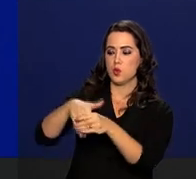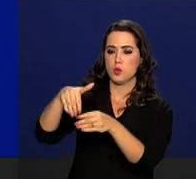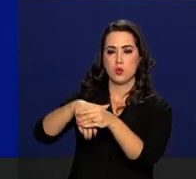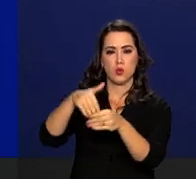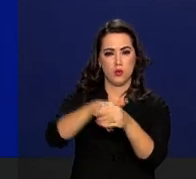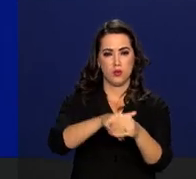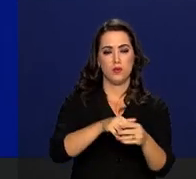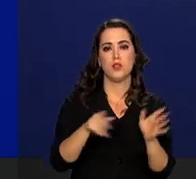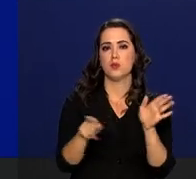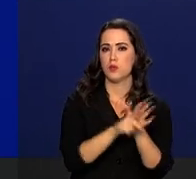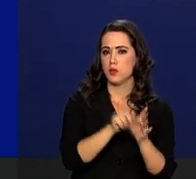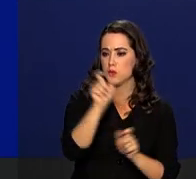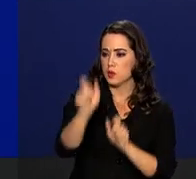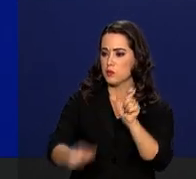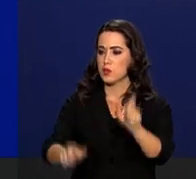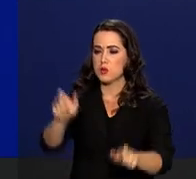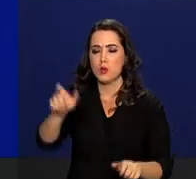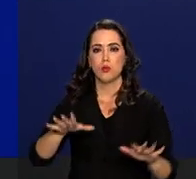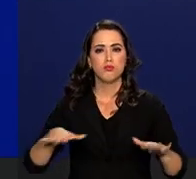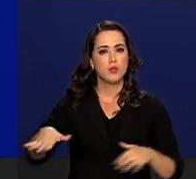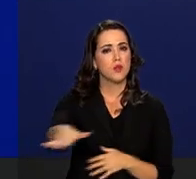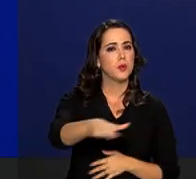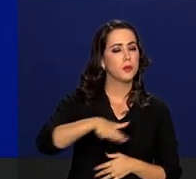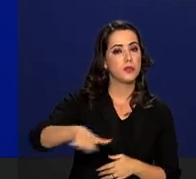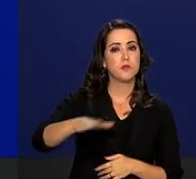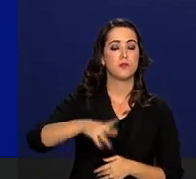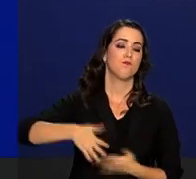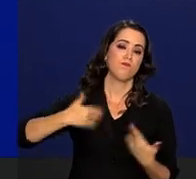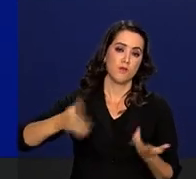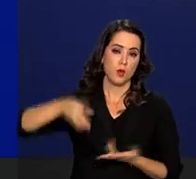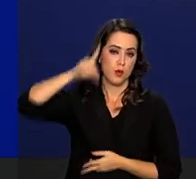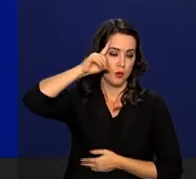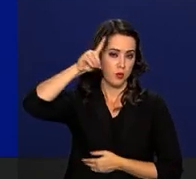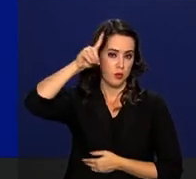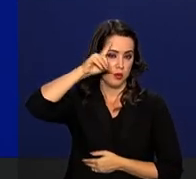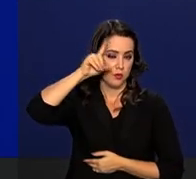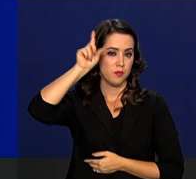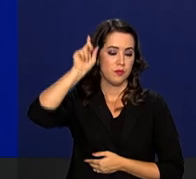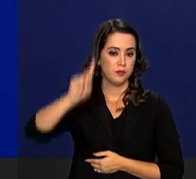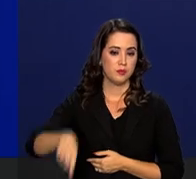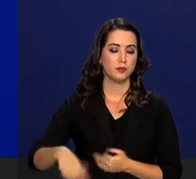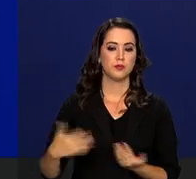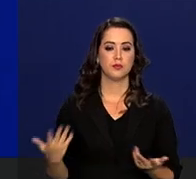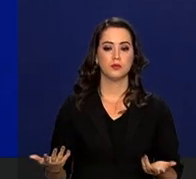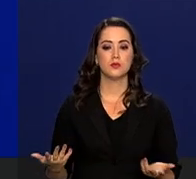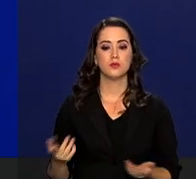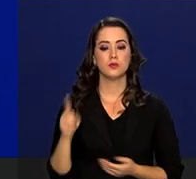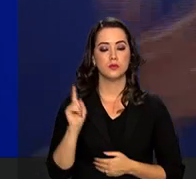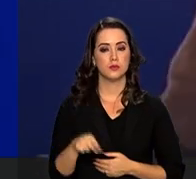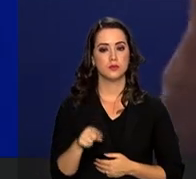direto com o administrado, são aqueles que no dia a dia são